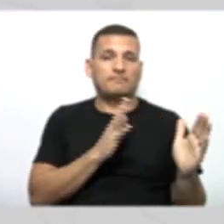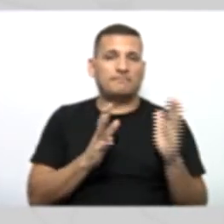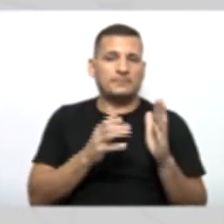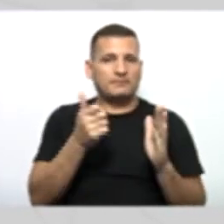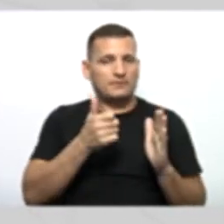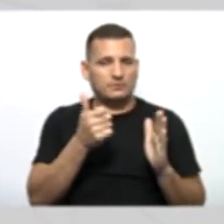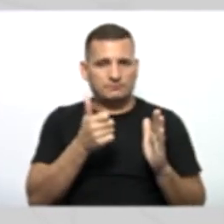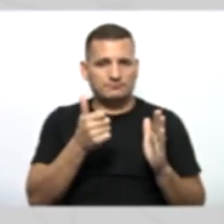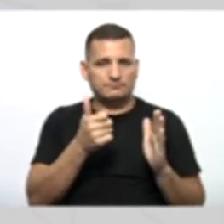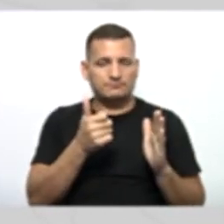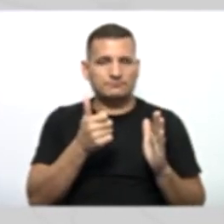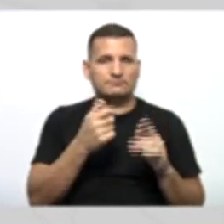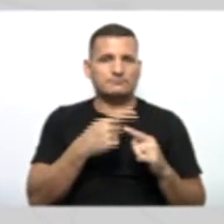primeiro estágio, o homem estava